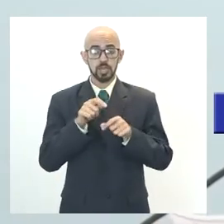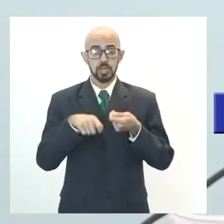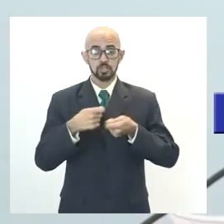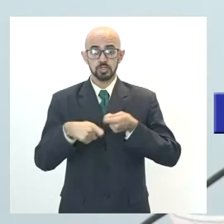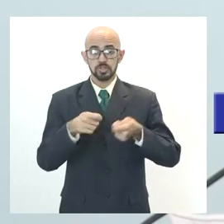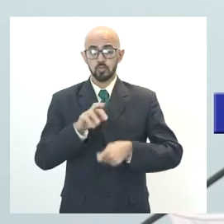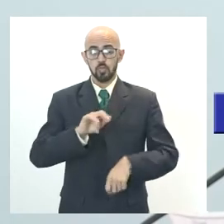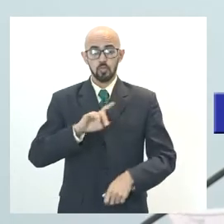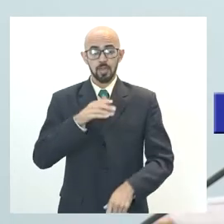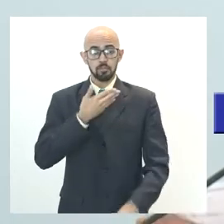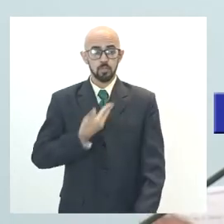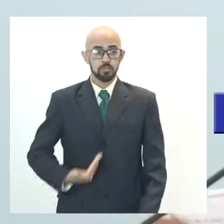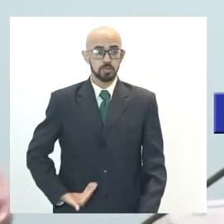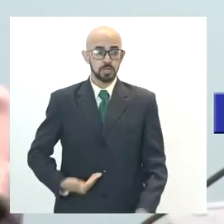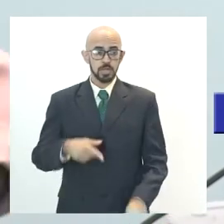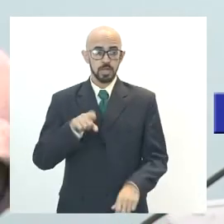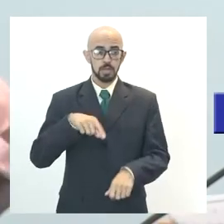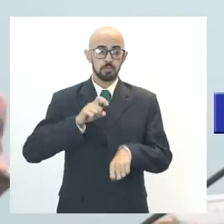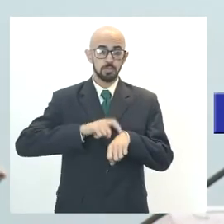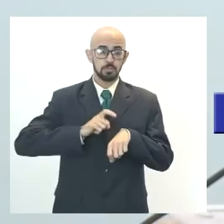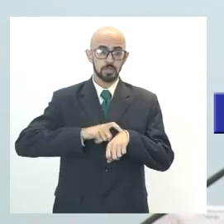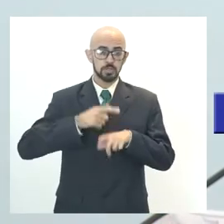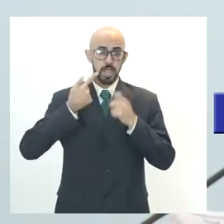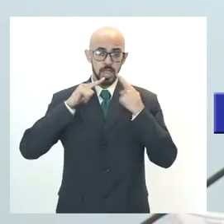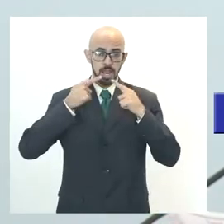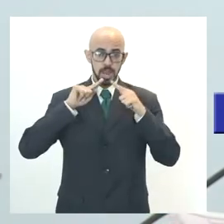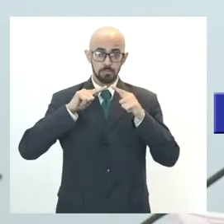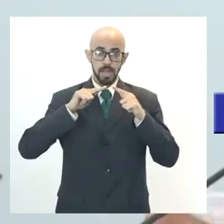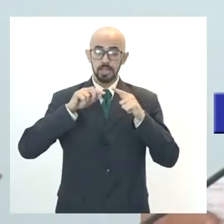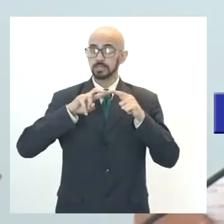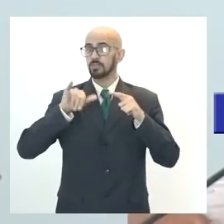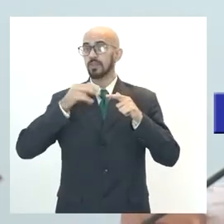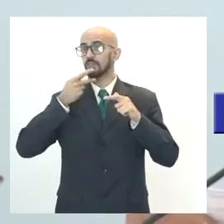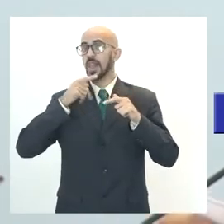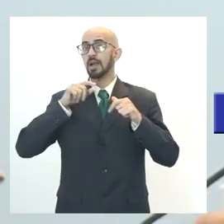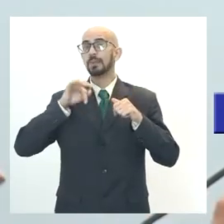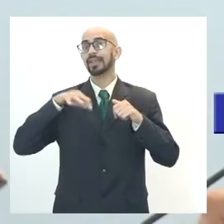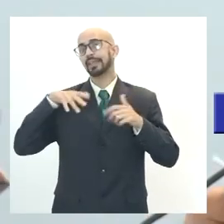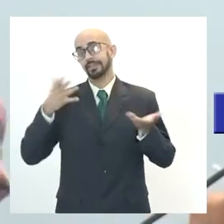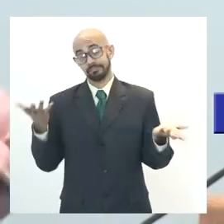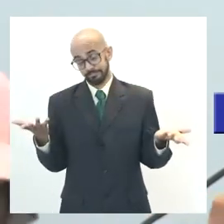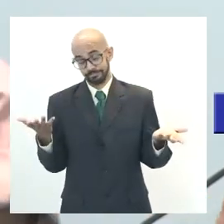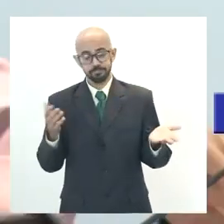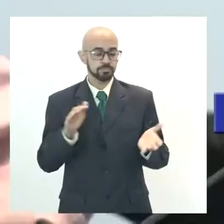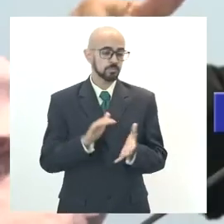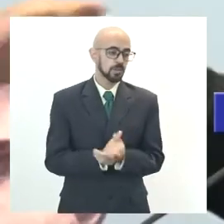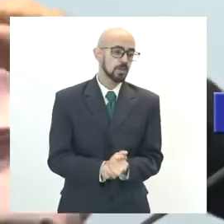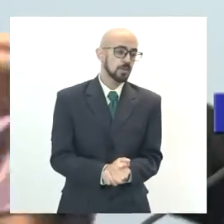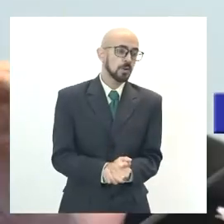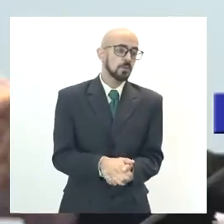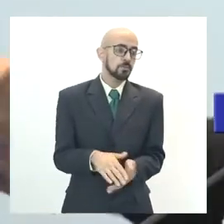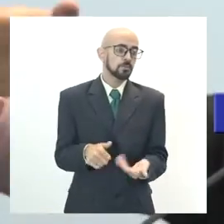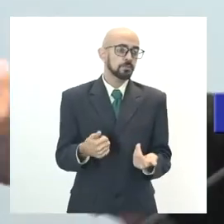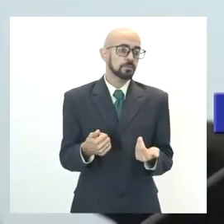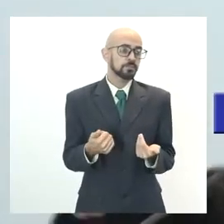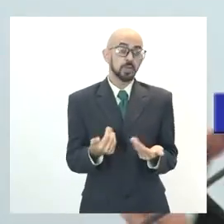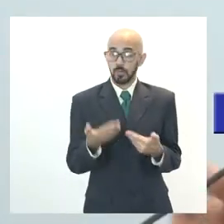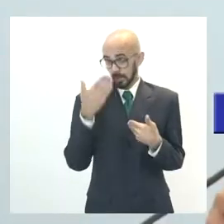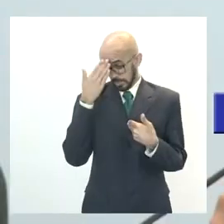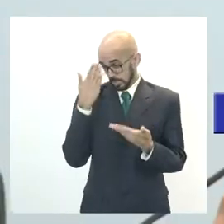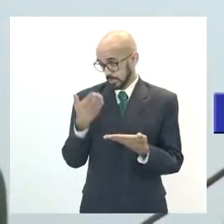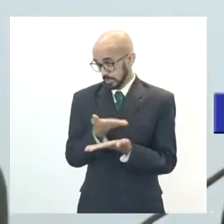pública no momento de reclamar reclama a quem a voz tão aqui para missa agradecendo